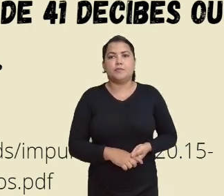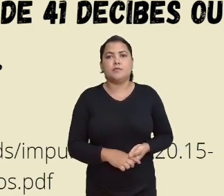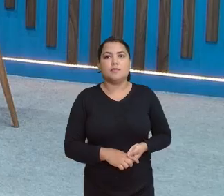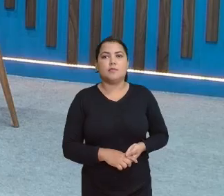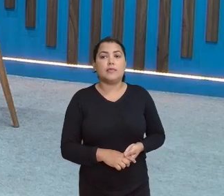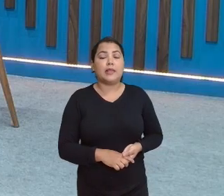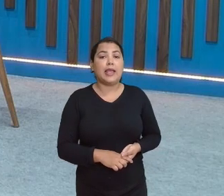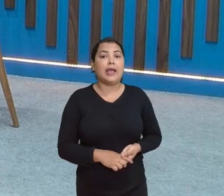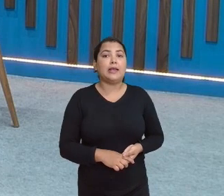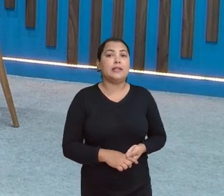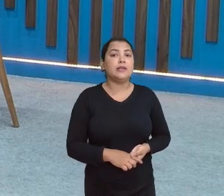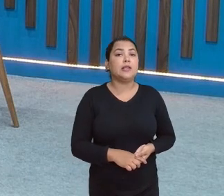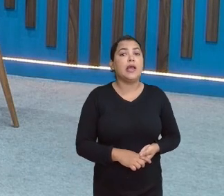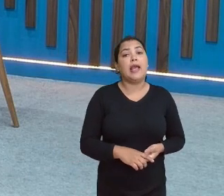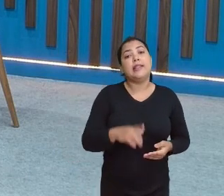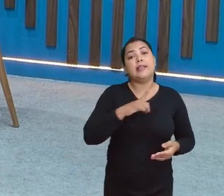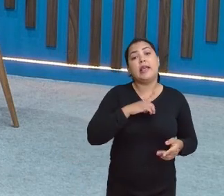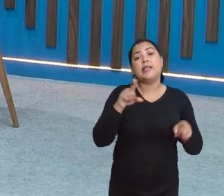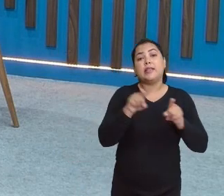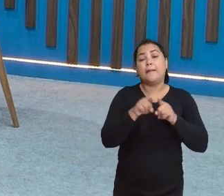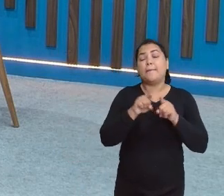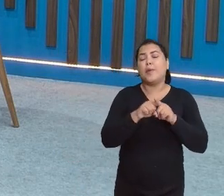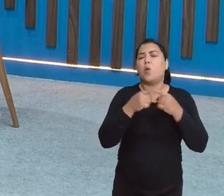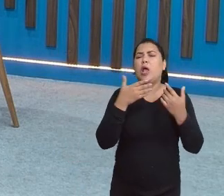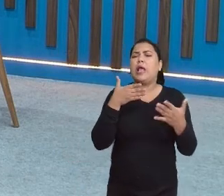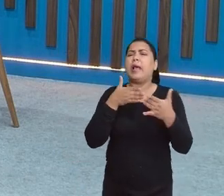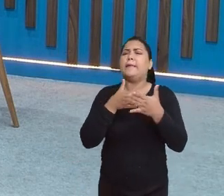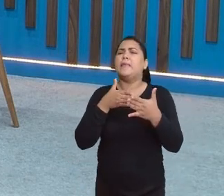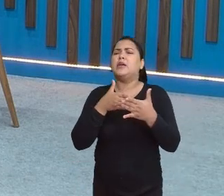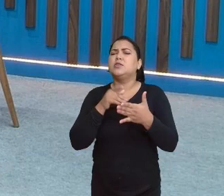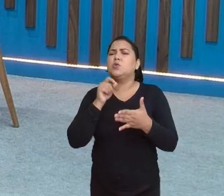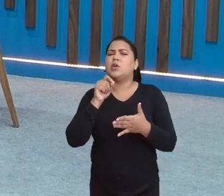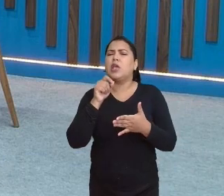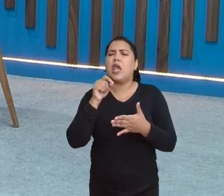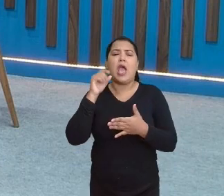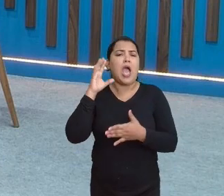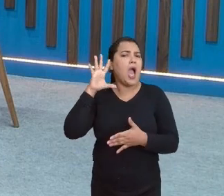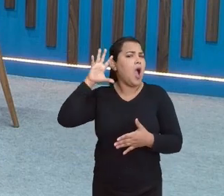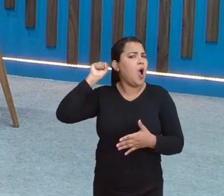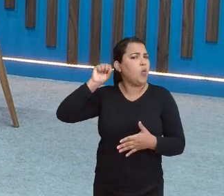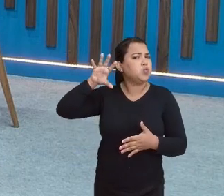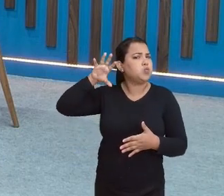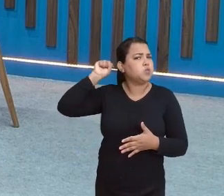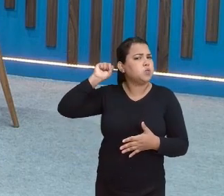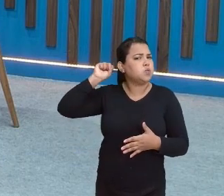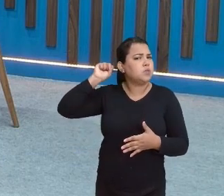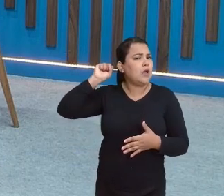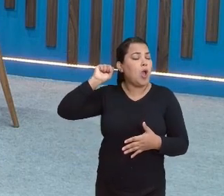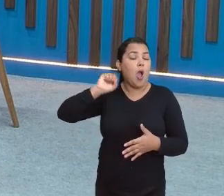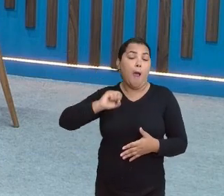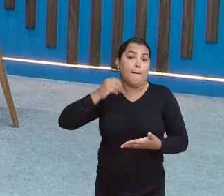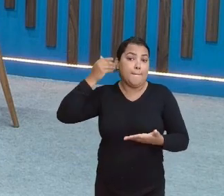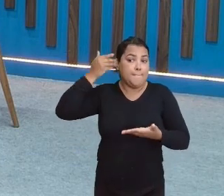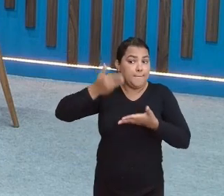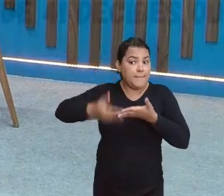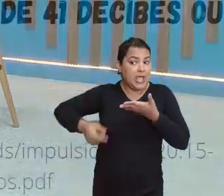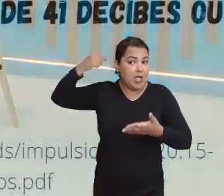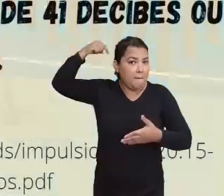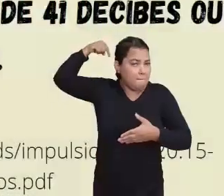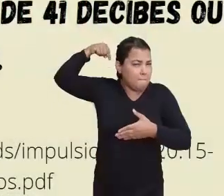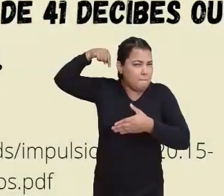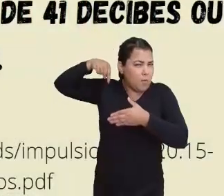Nós também temos algumas pessoas, eles têm uma limitação auditiva, né? Ou seja, é uma perda total ou